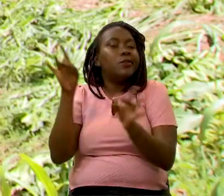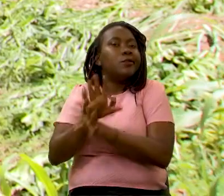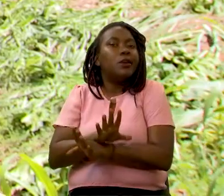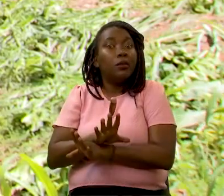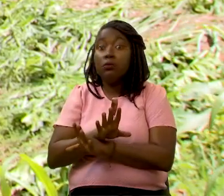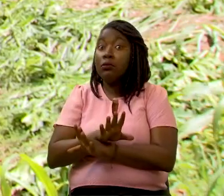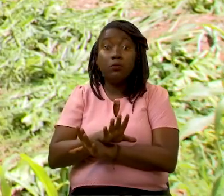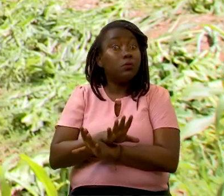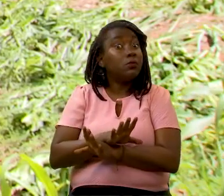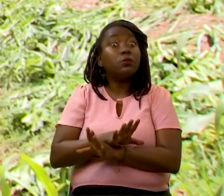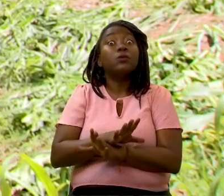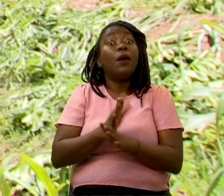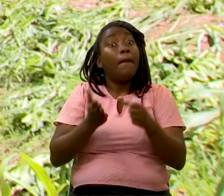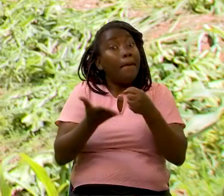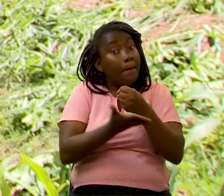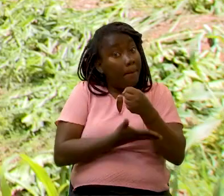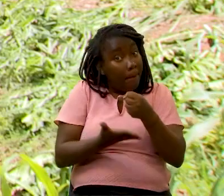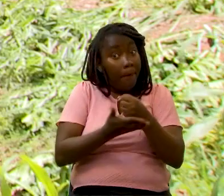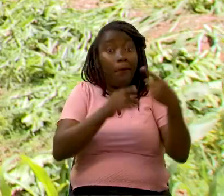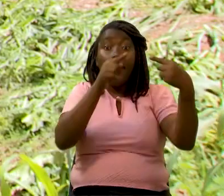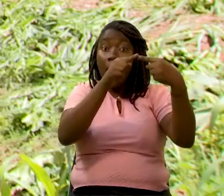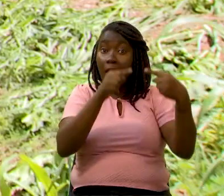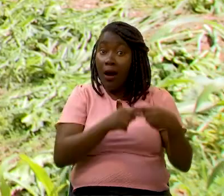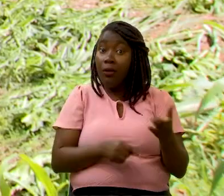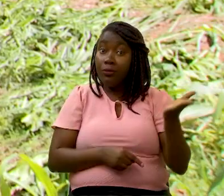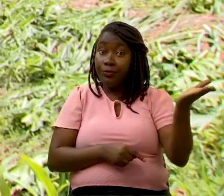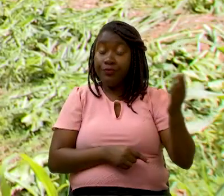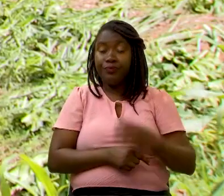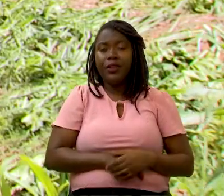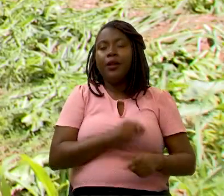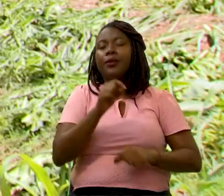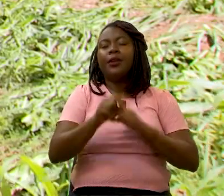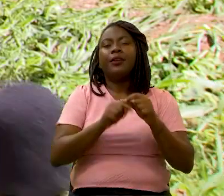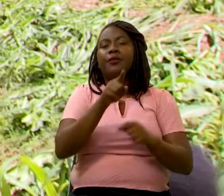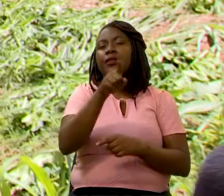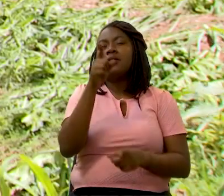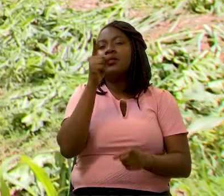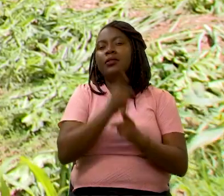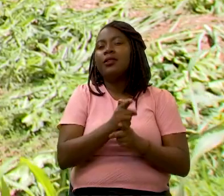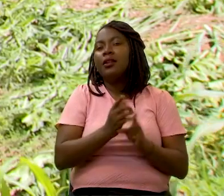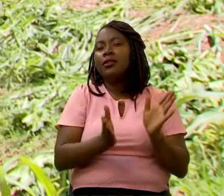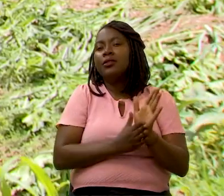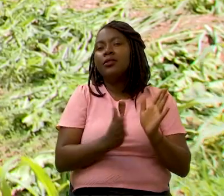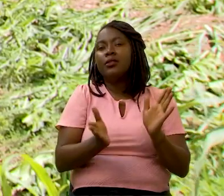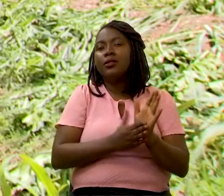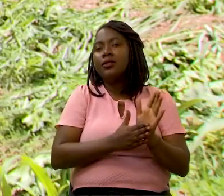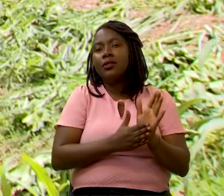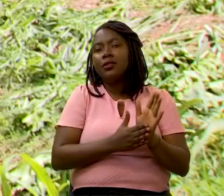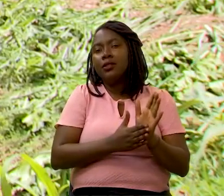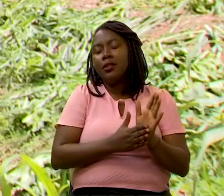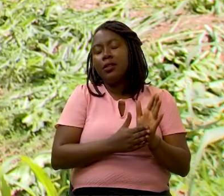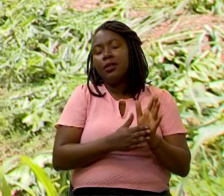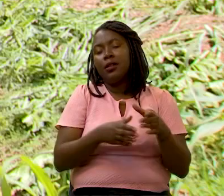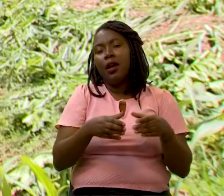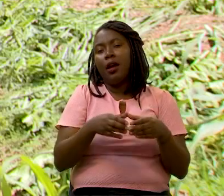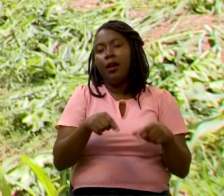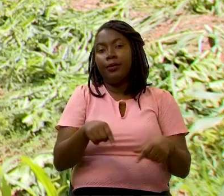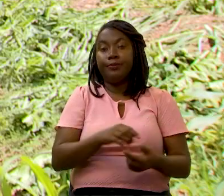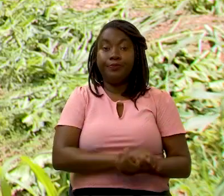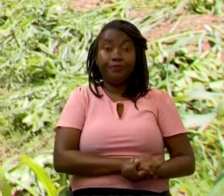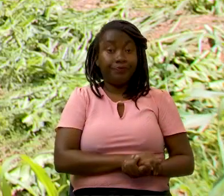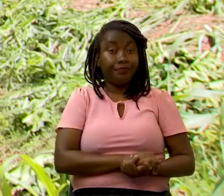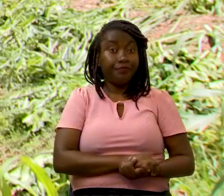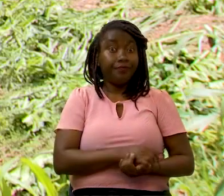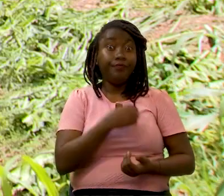nossa cabeça, mas um desenho muito pautado no que é a realidade das pessoas. E o que vocês identificaram como demanda